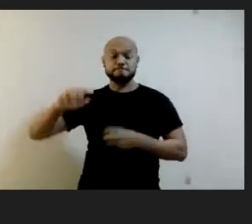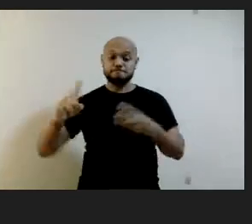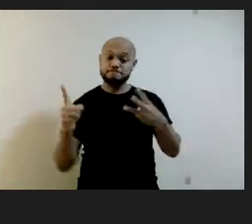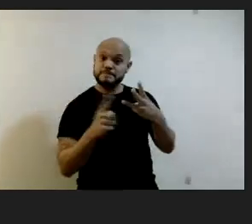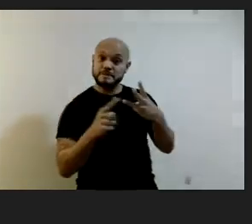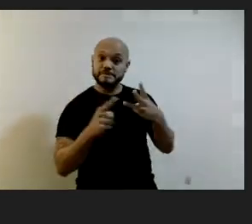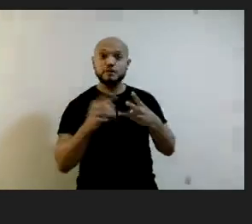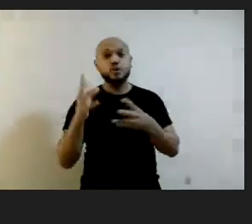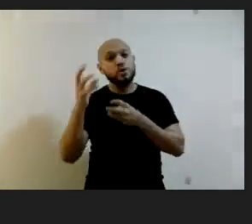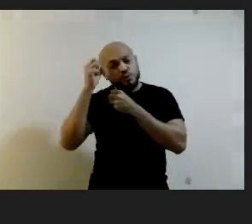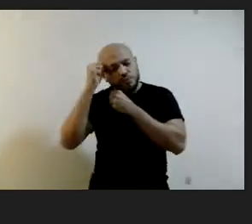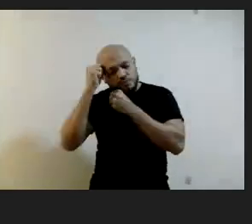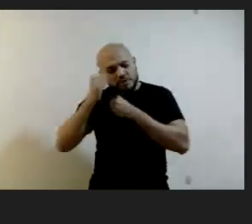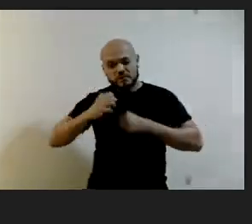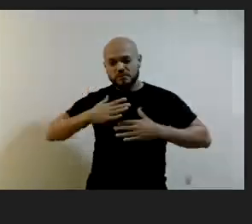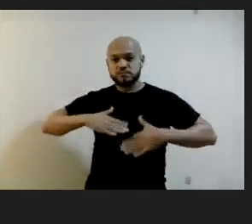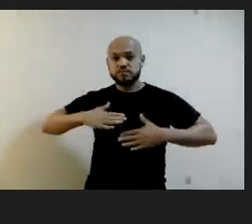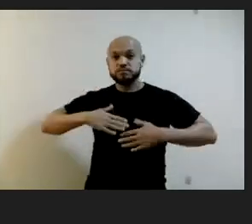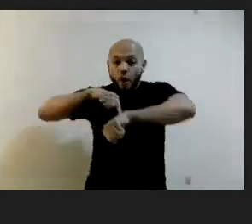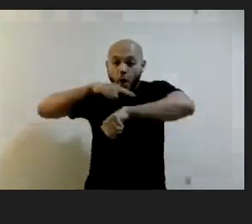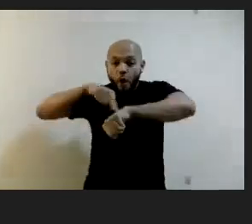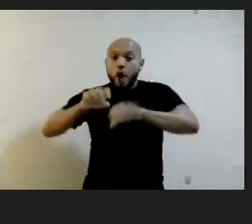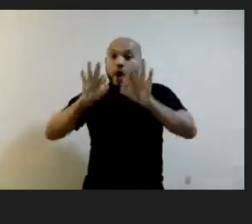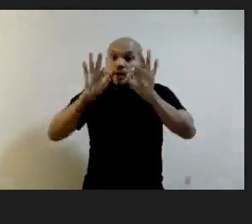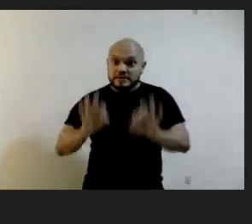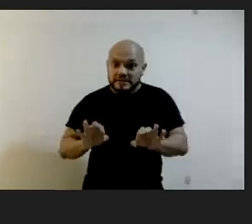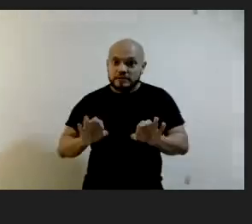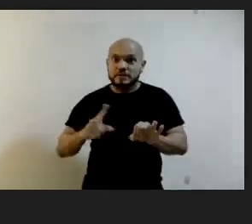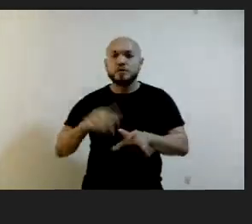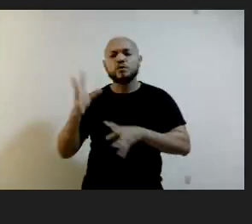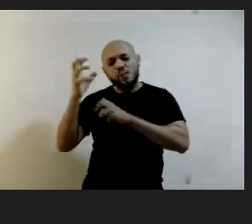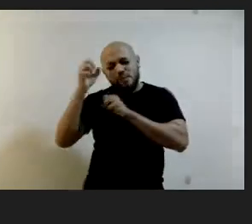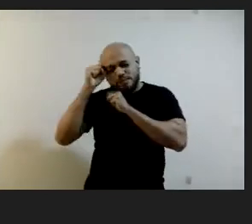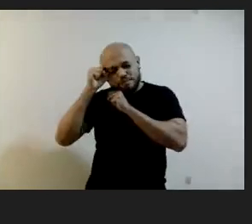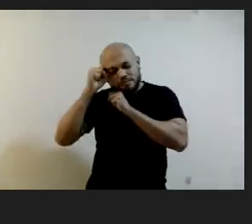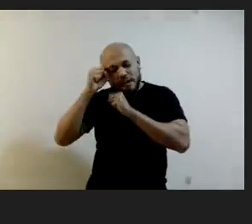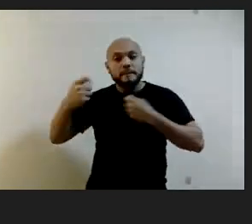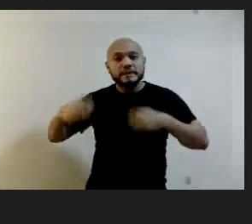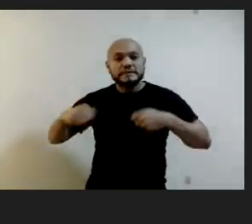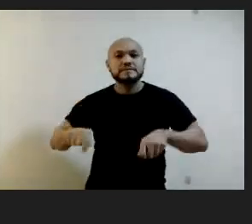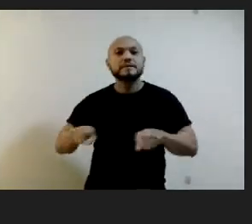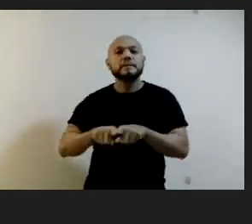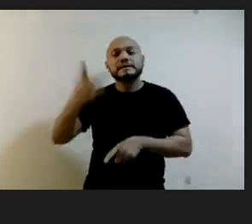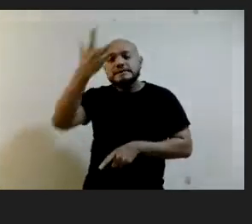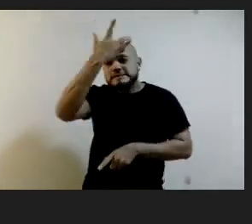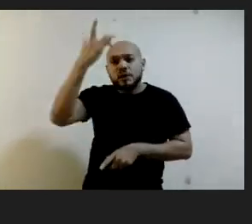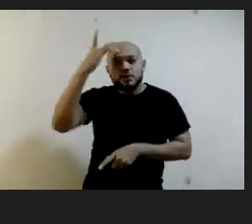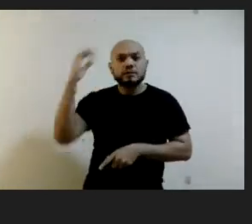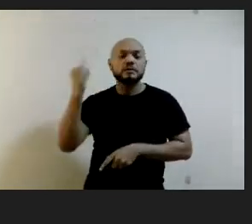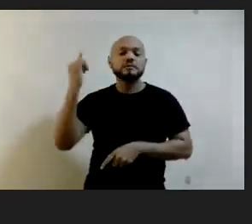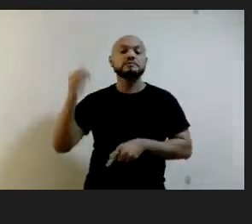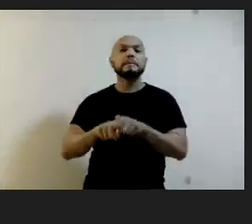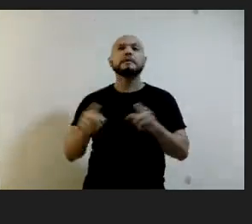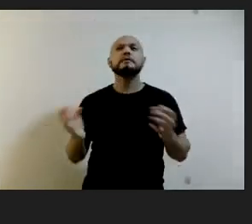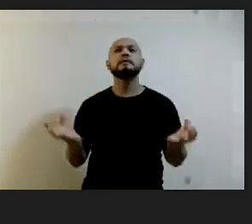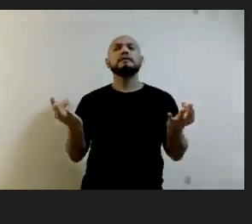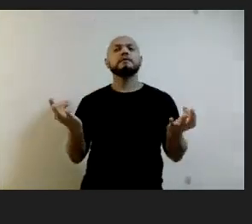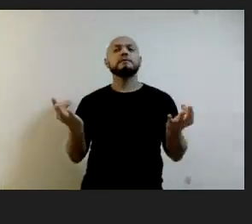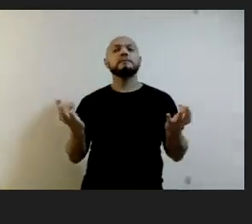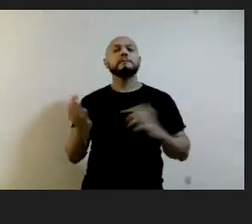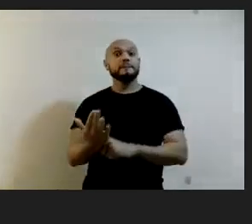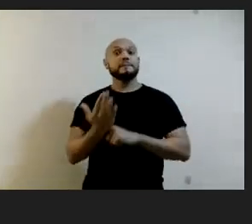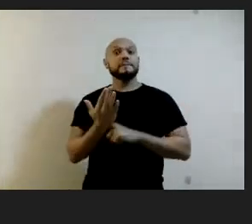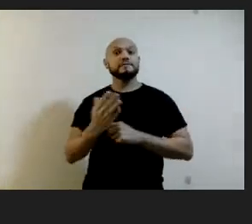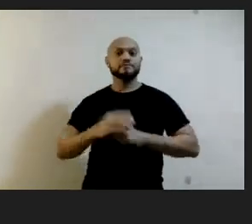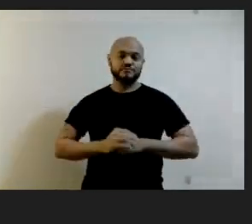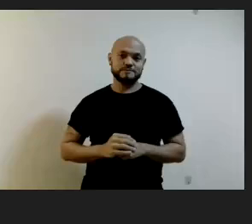adequadamente, proteger o nosso sono, a nossa saúde mental, a meditação. Com isso, a gente